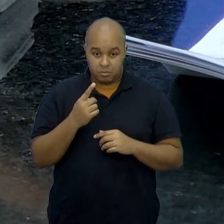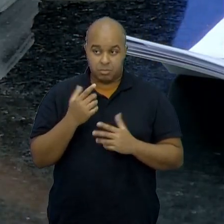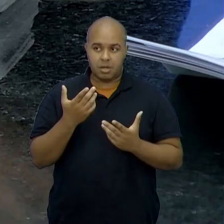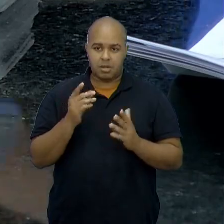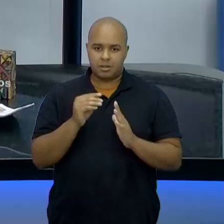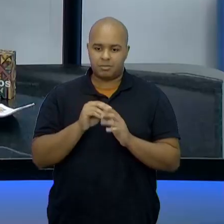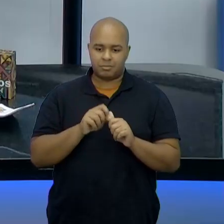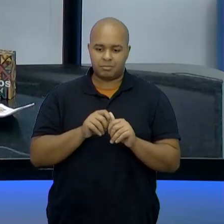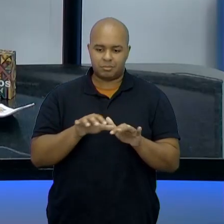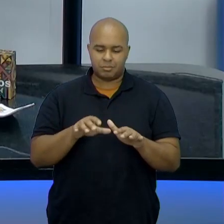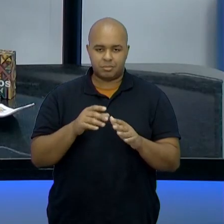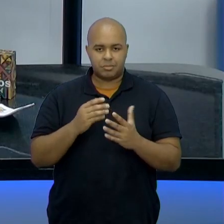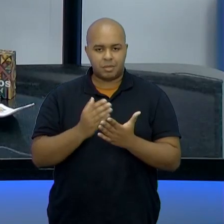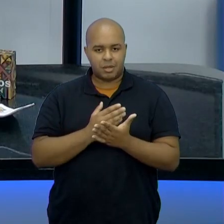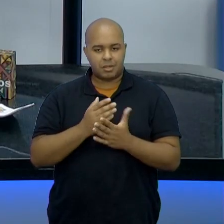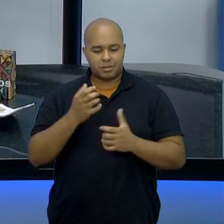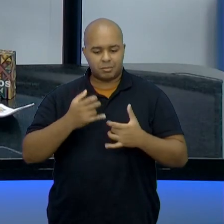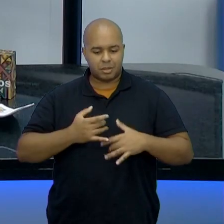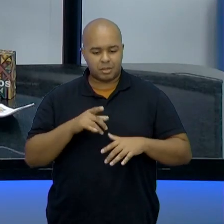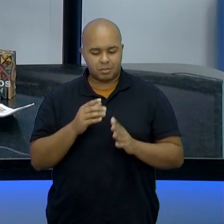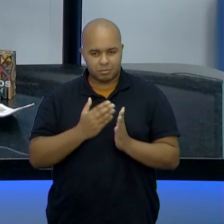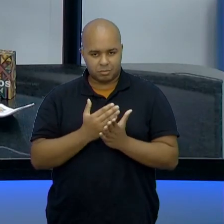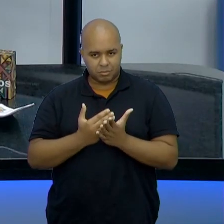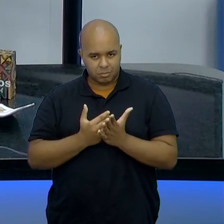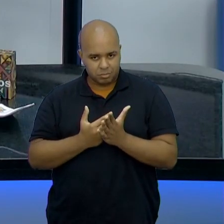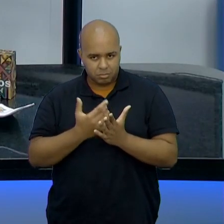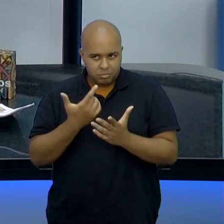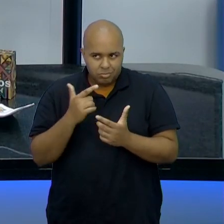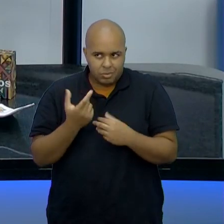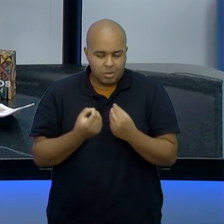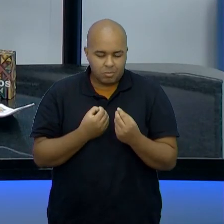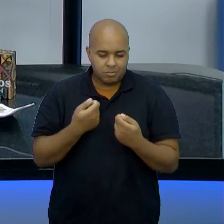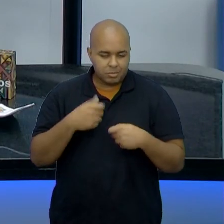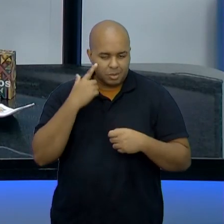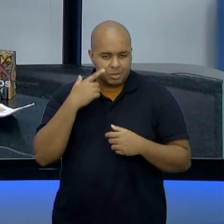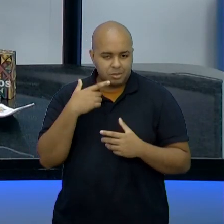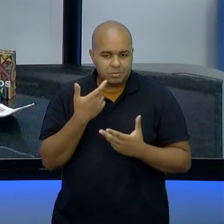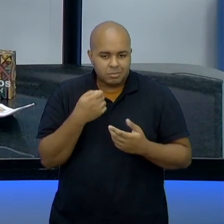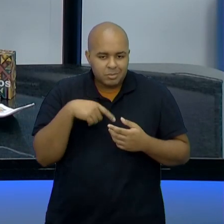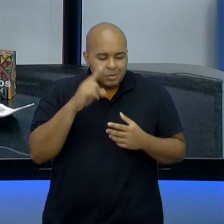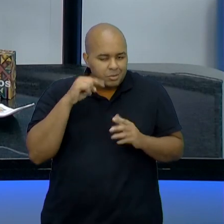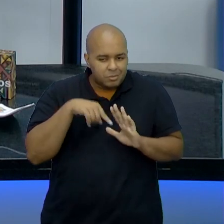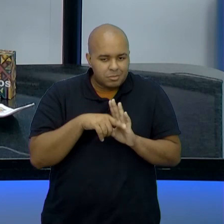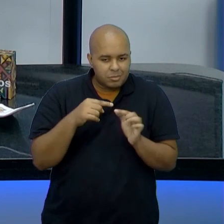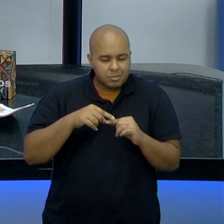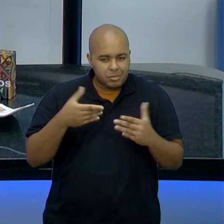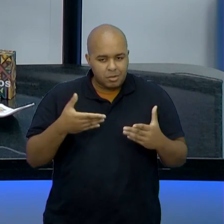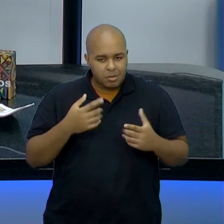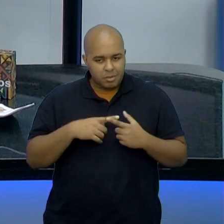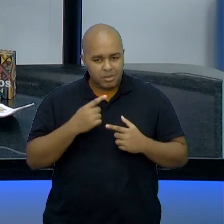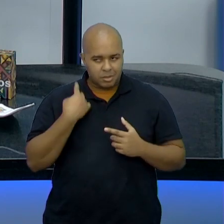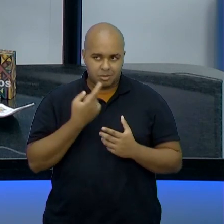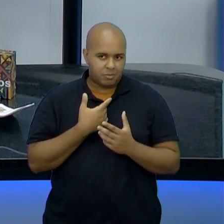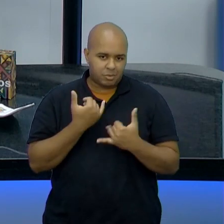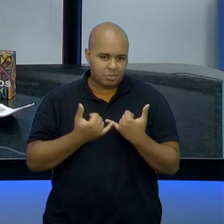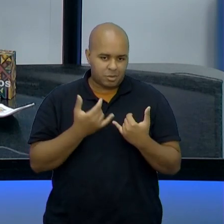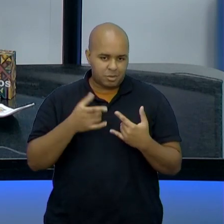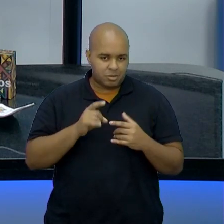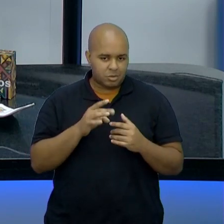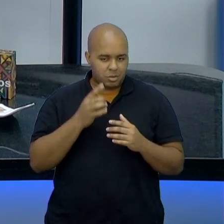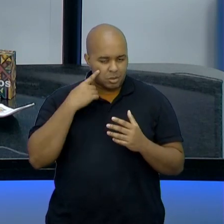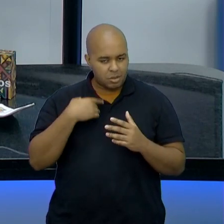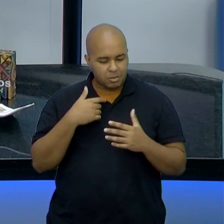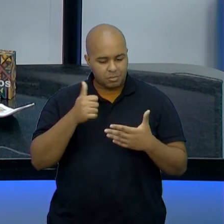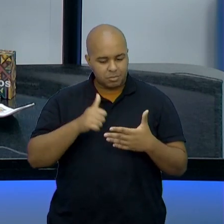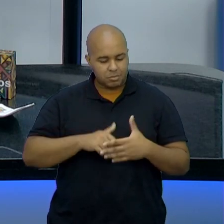A distribuição dessas cartas está mais explicada no manual, não tem necessidade de a gente aprofundar nisso agora, até porque a gente não vai jogar o jogo, a gente só